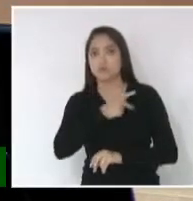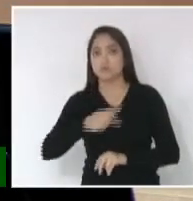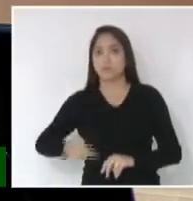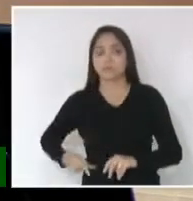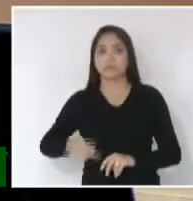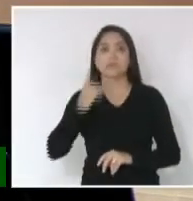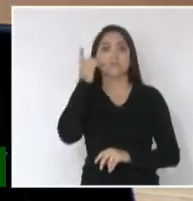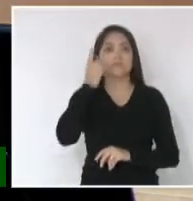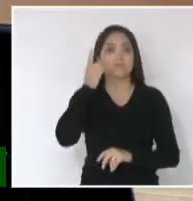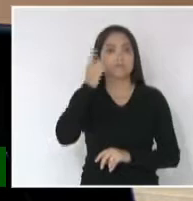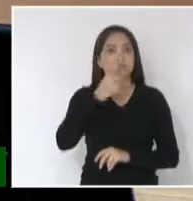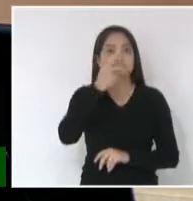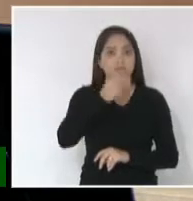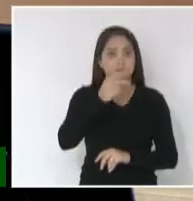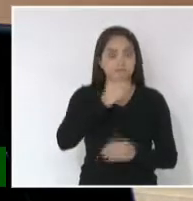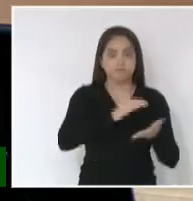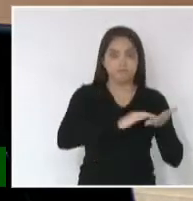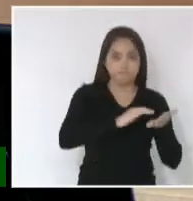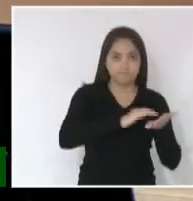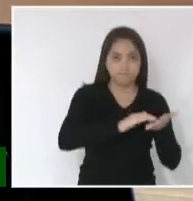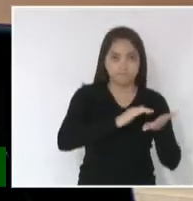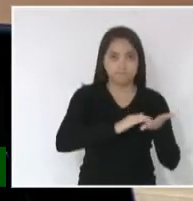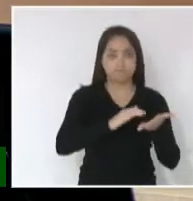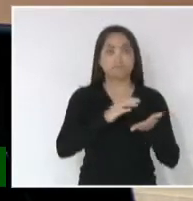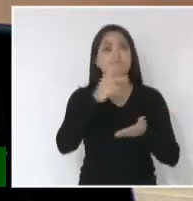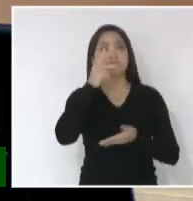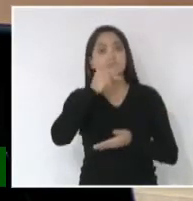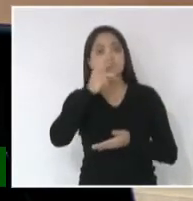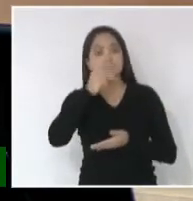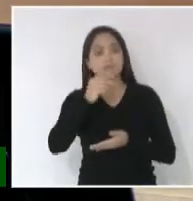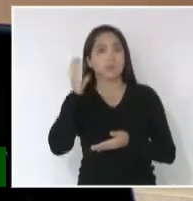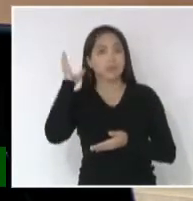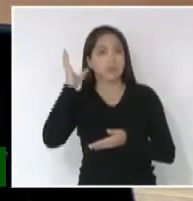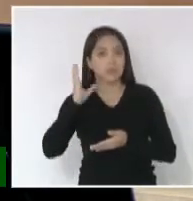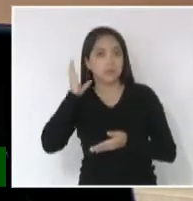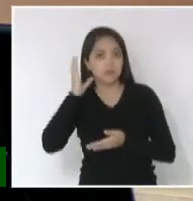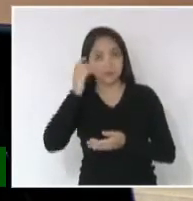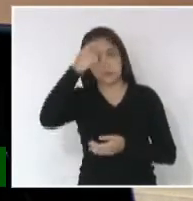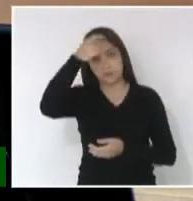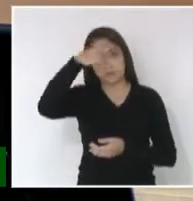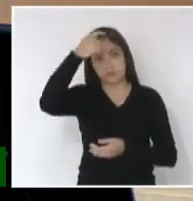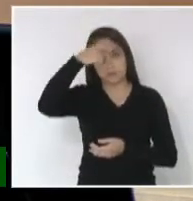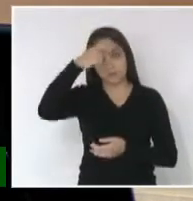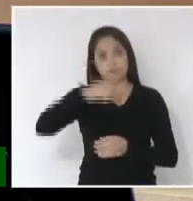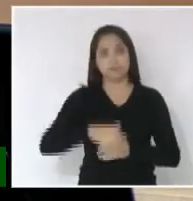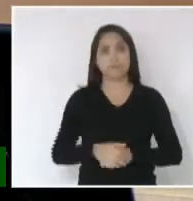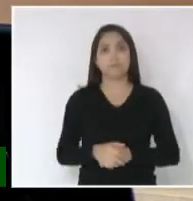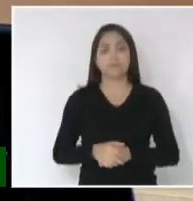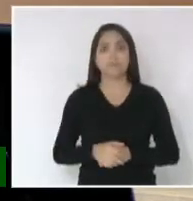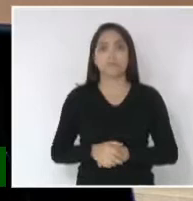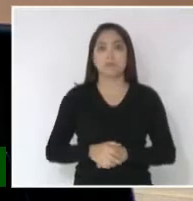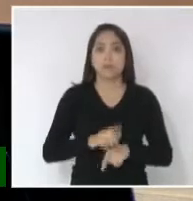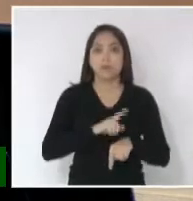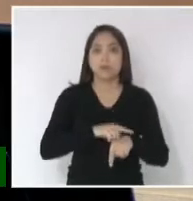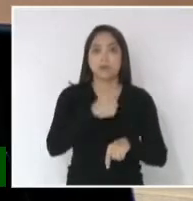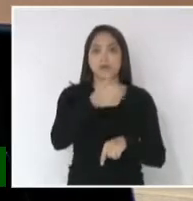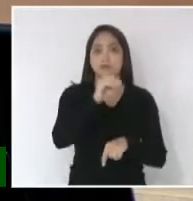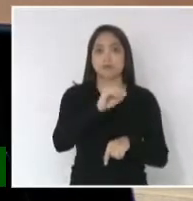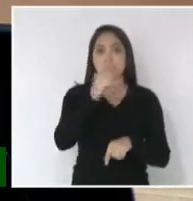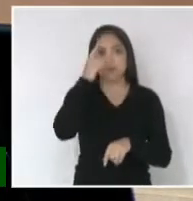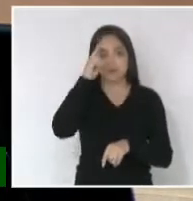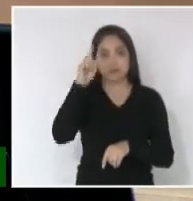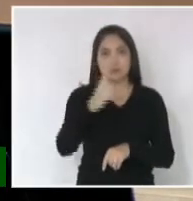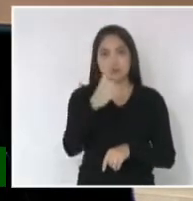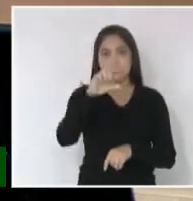Kennedy Nunes e a secretaria dos deputados Kennedy Nunes, Ana Paula Lima e Maurício Scudillar. Às 10 horas do dia